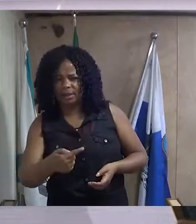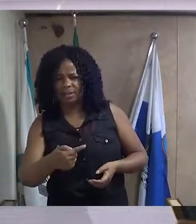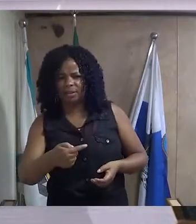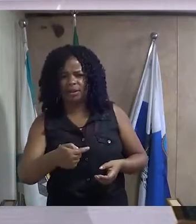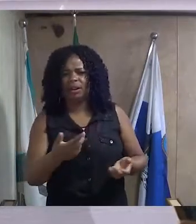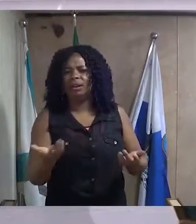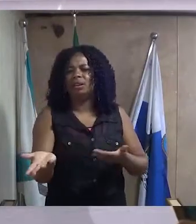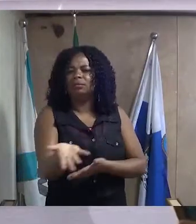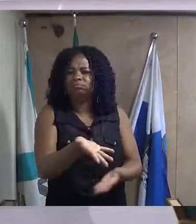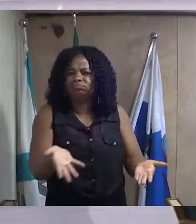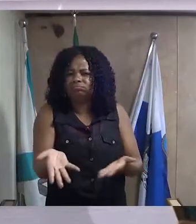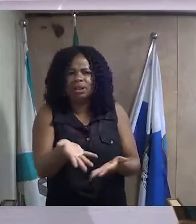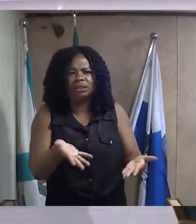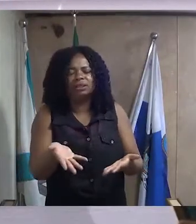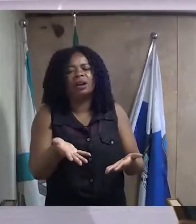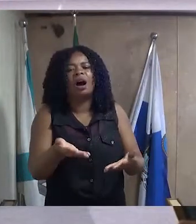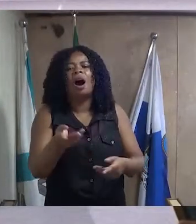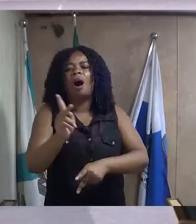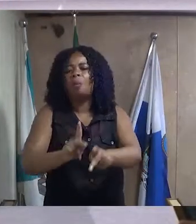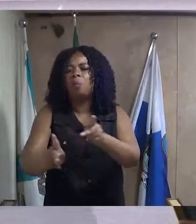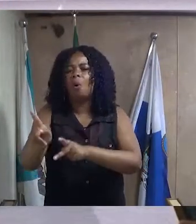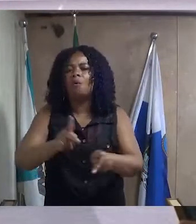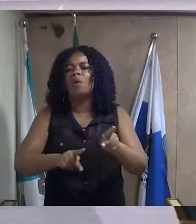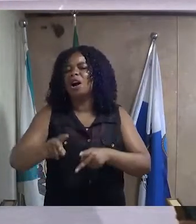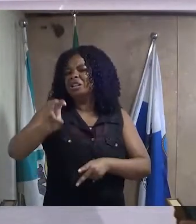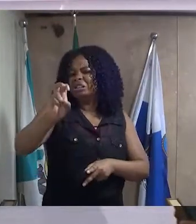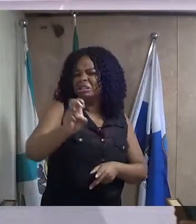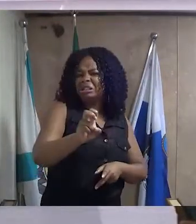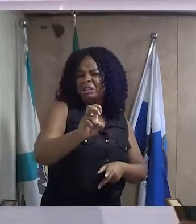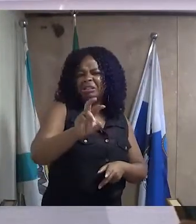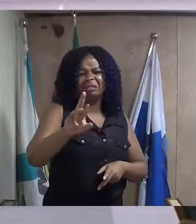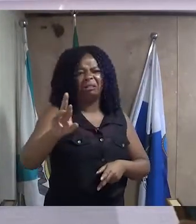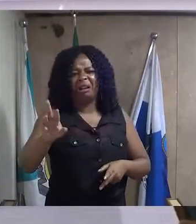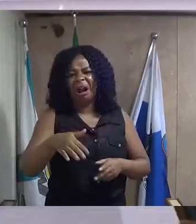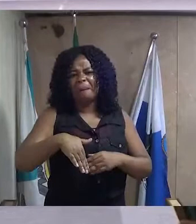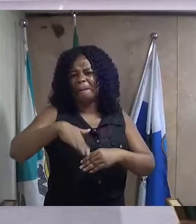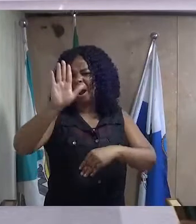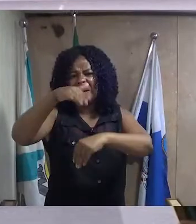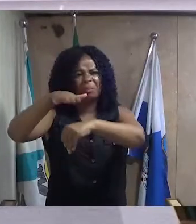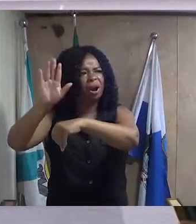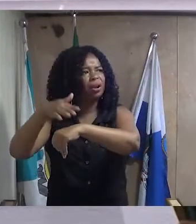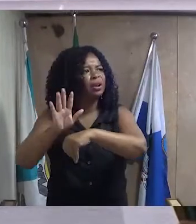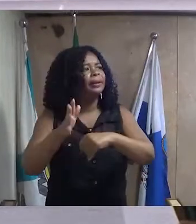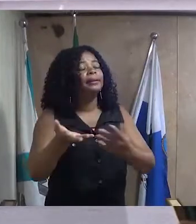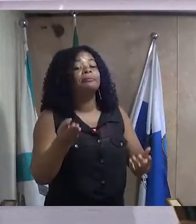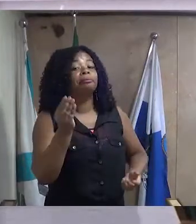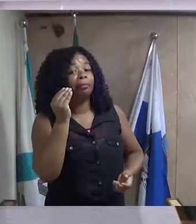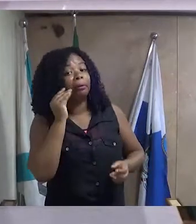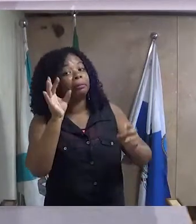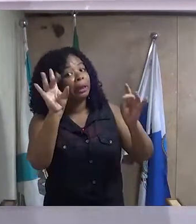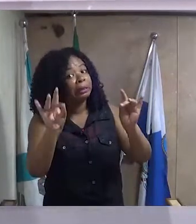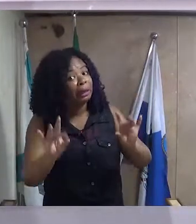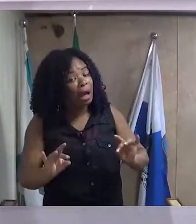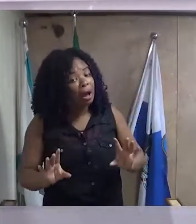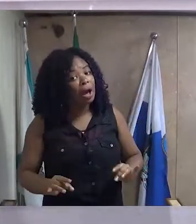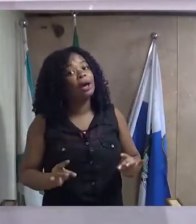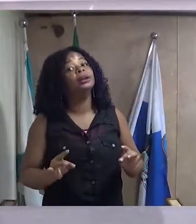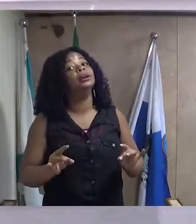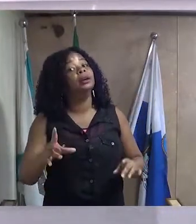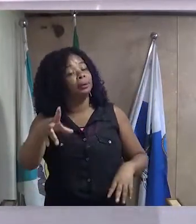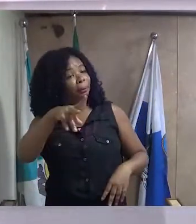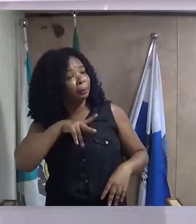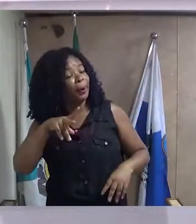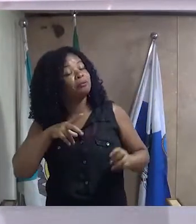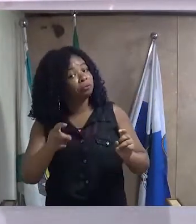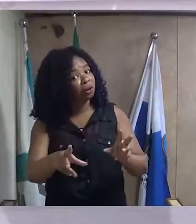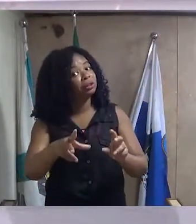de R$5 a R$6. Nós vamos ver o detalhe dessa privatização que vai realmente